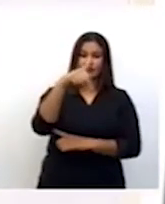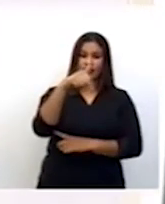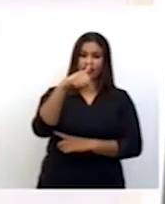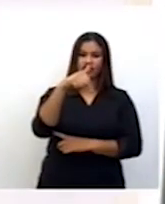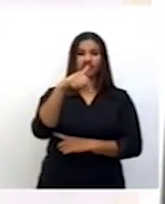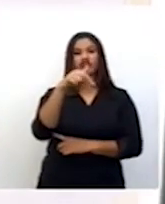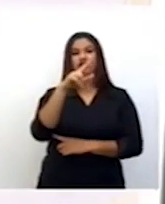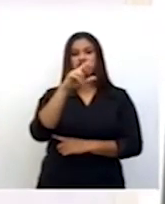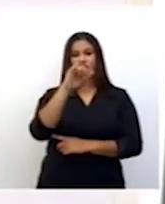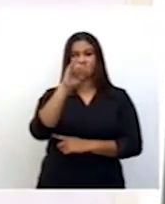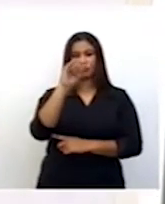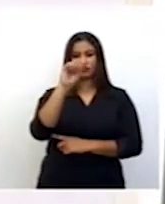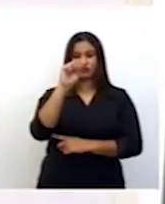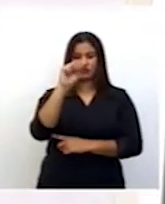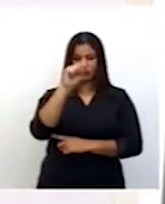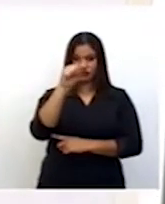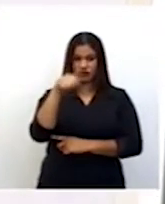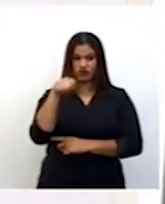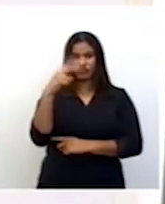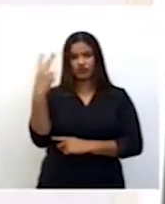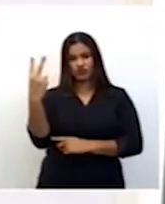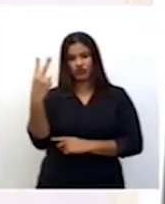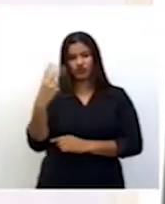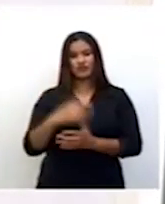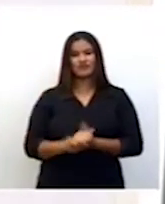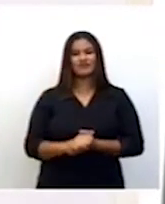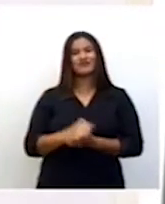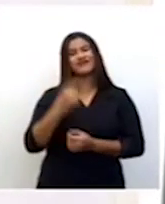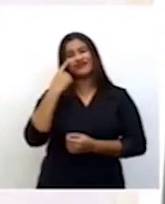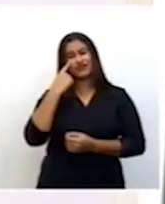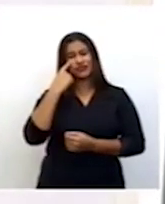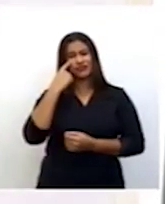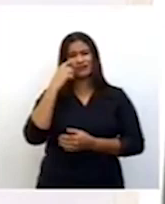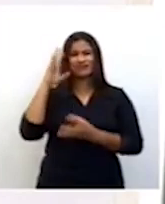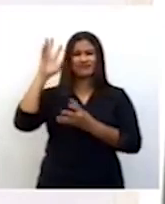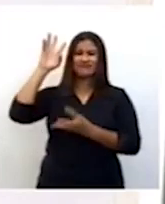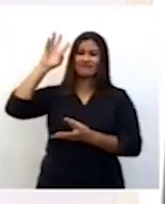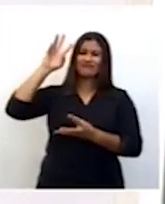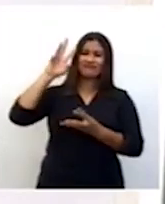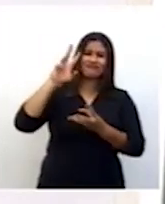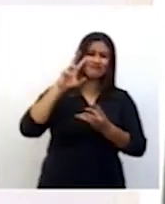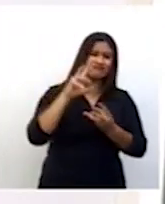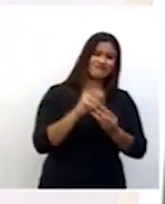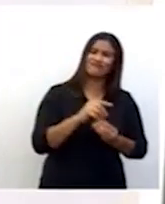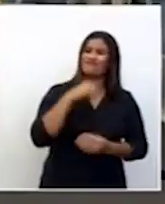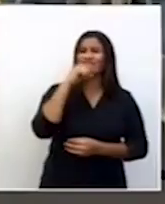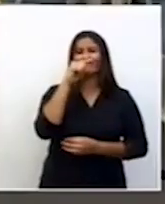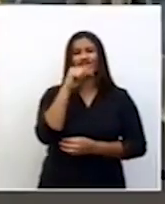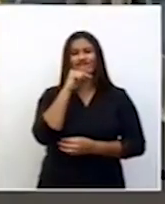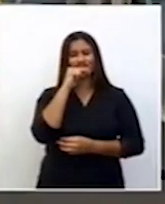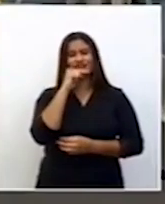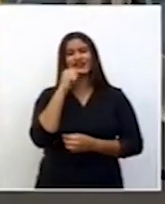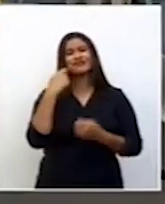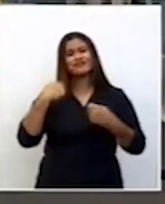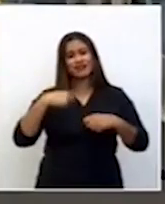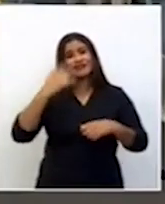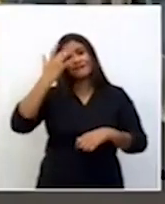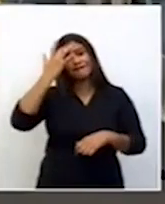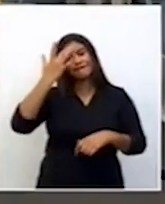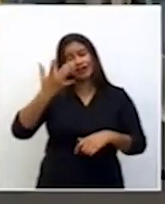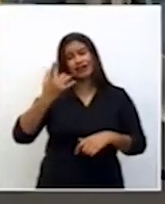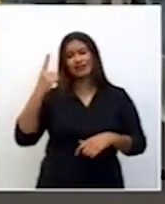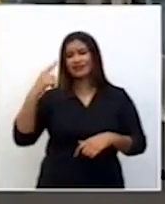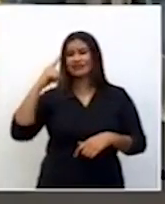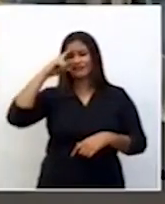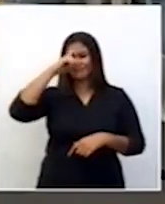a somatória dos 3 primeiros termos. Mas dá muito trabalho fazer assim, né, Marcelo? Sim, é tem um jeito mais fácil, né? Com certeza